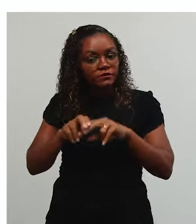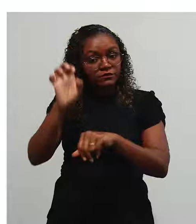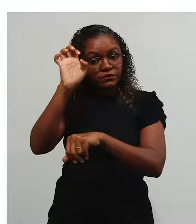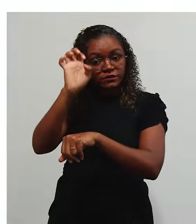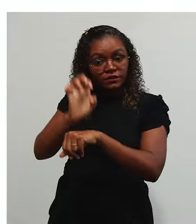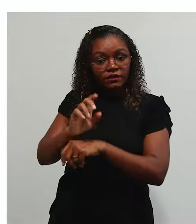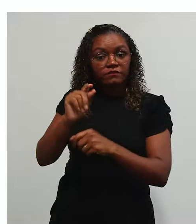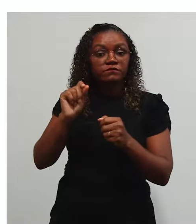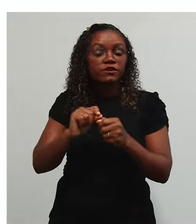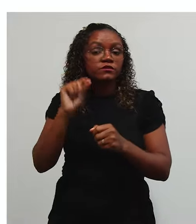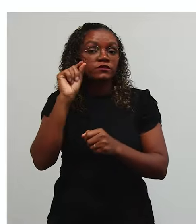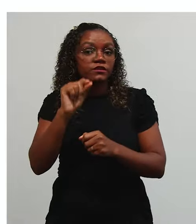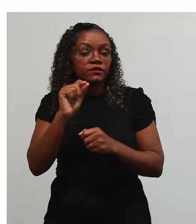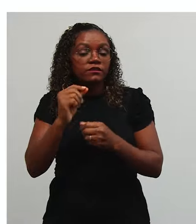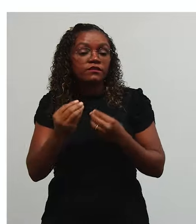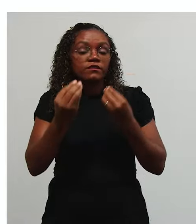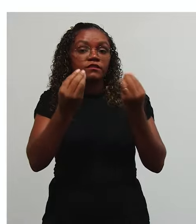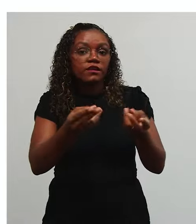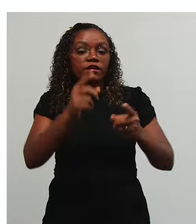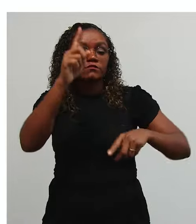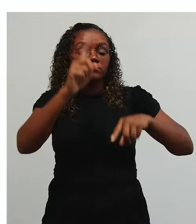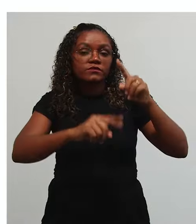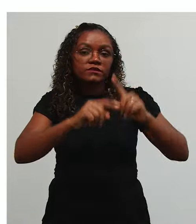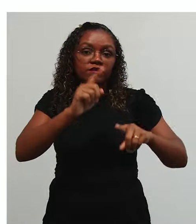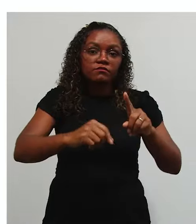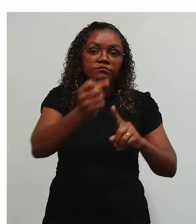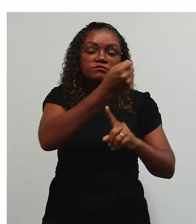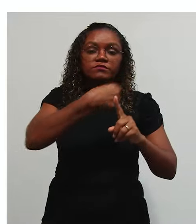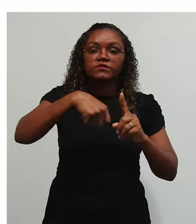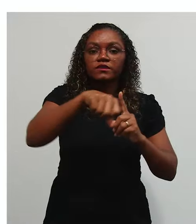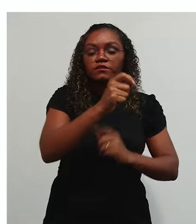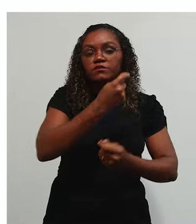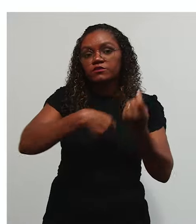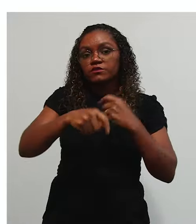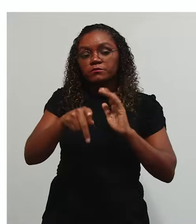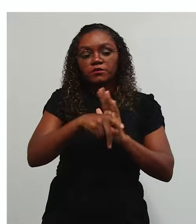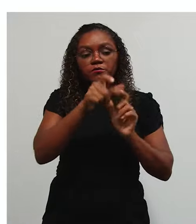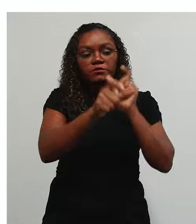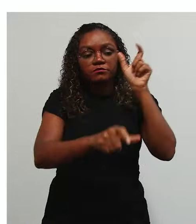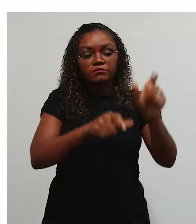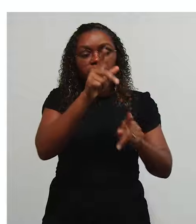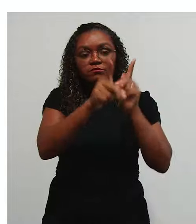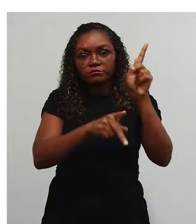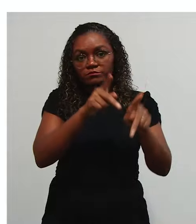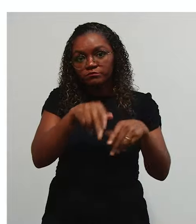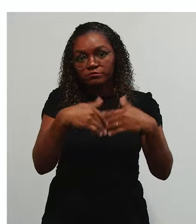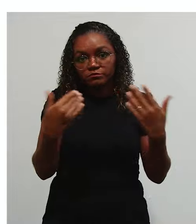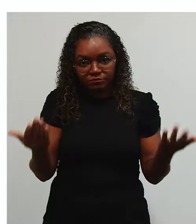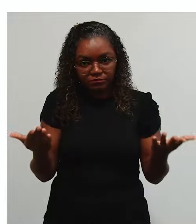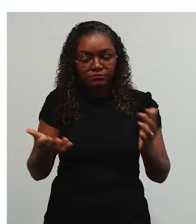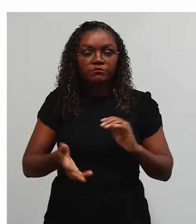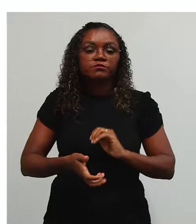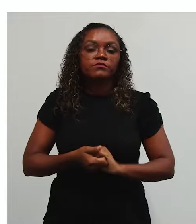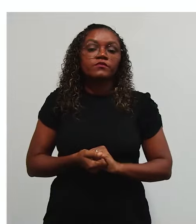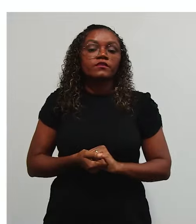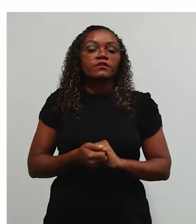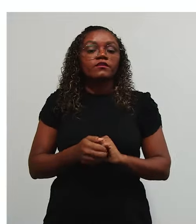que prestar condições materiais sociais e econômicas para aquela população né